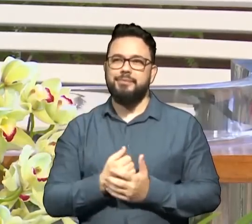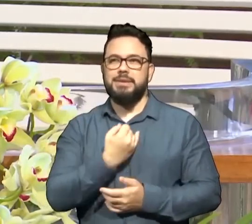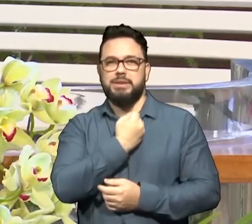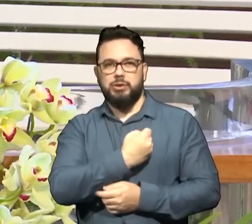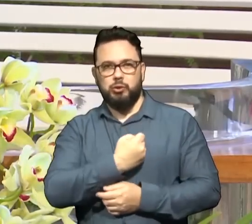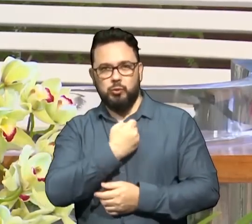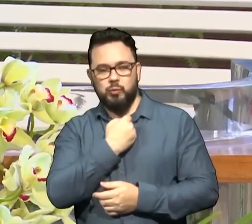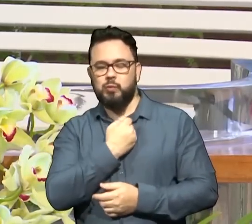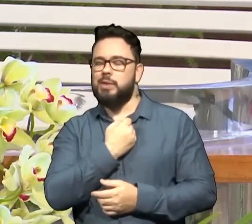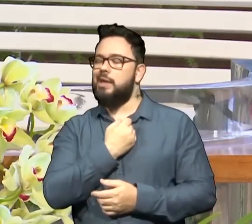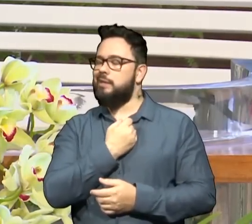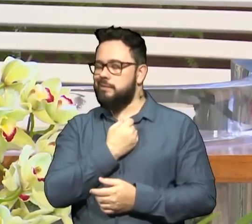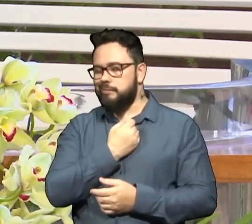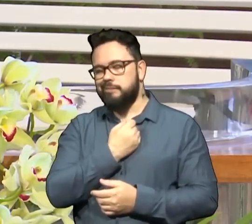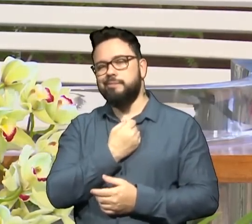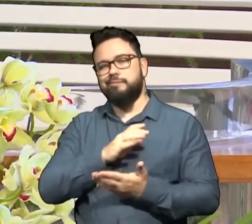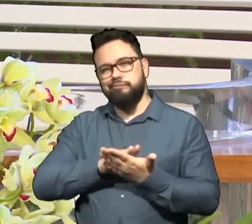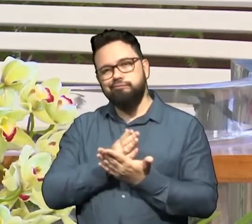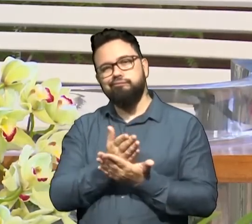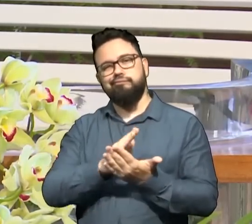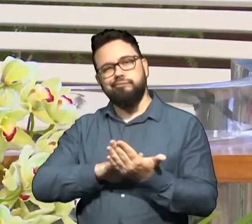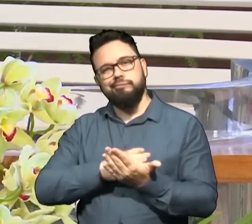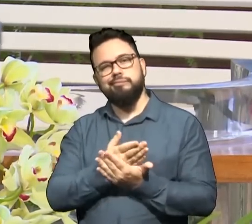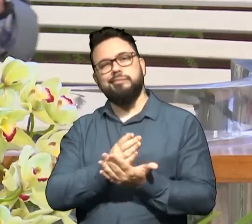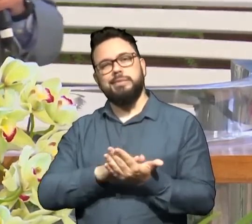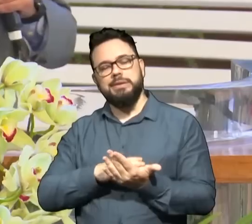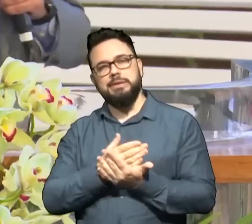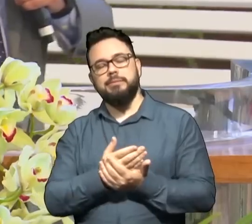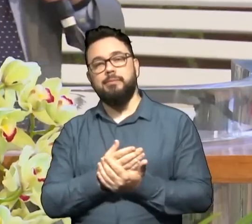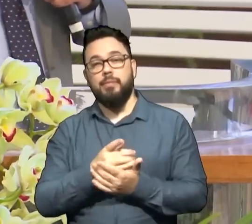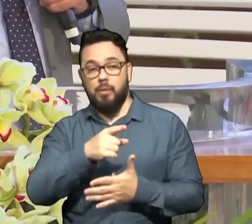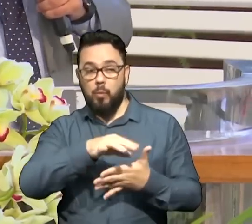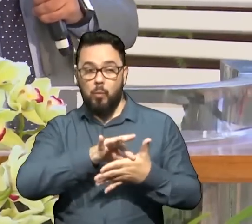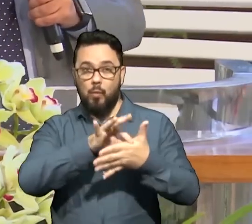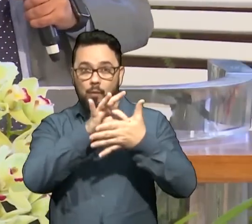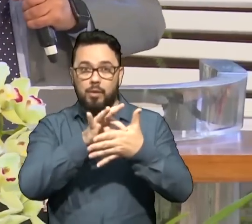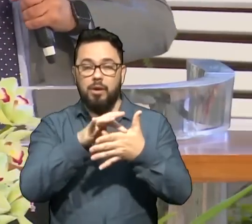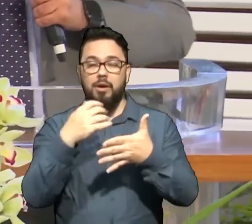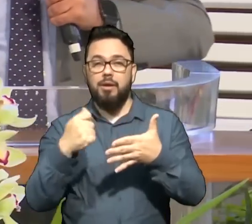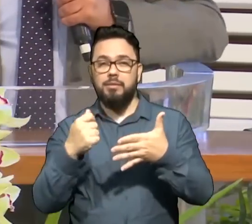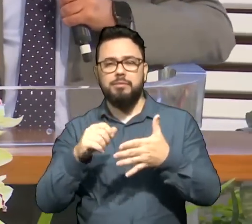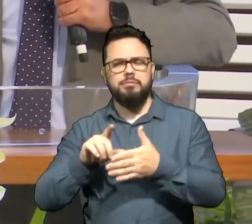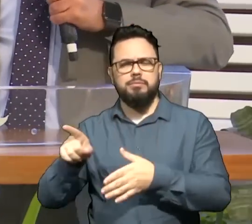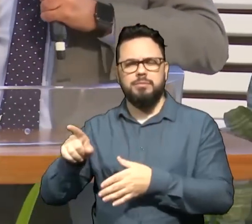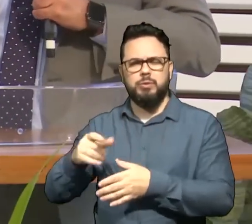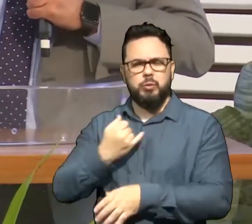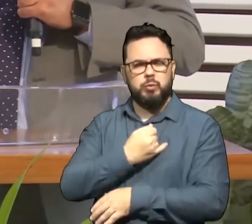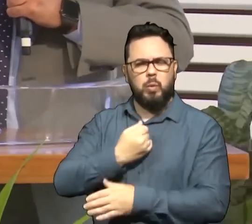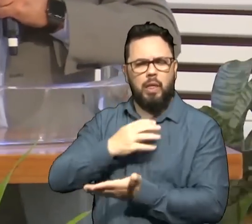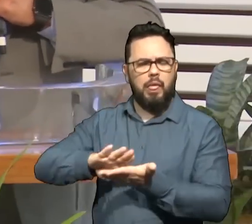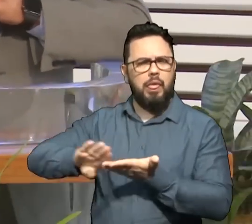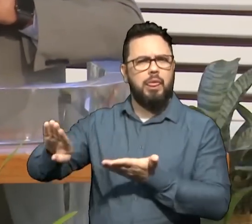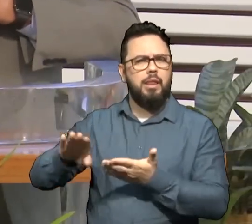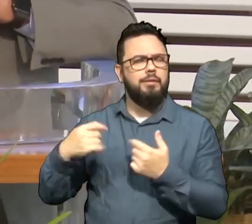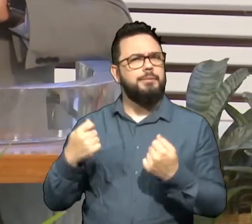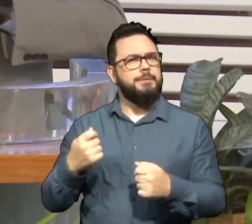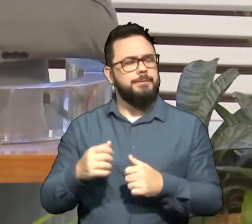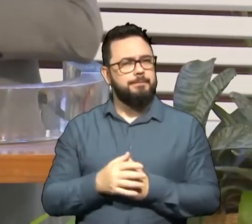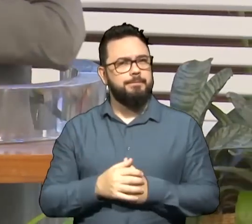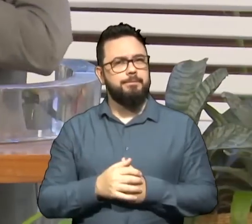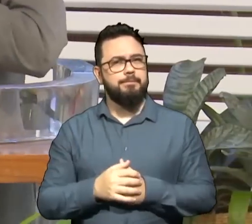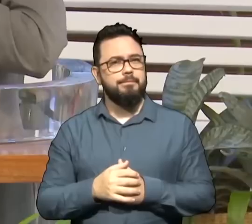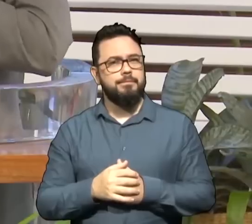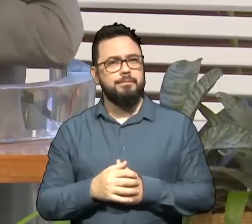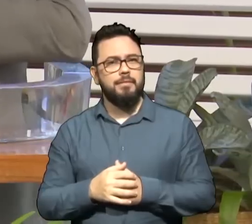pedra no sapato Domiciano tinha que de alguma maneira tirar João dali e o que que ele fez ele sentenciou